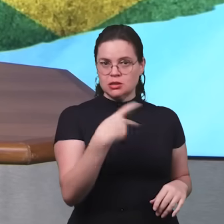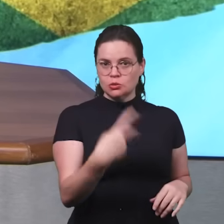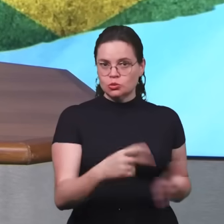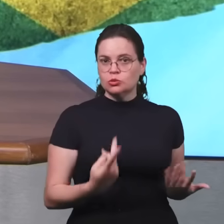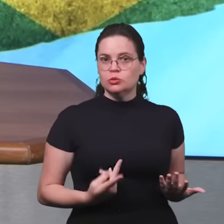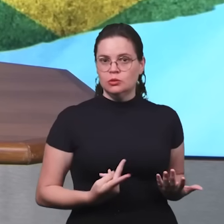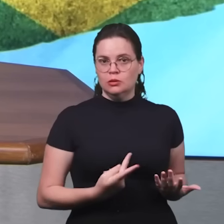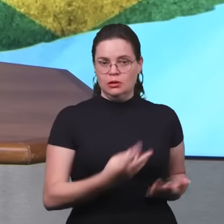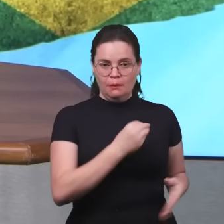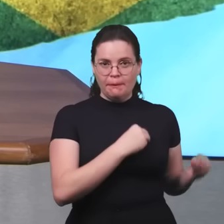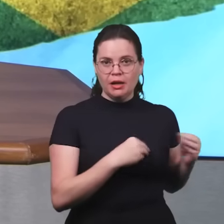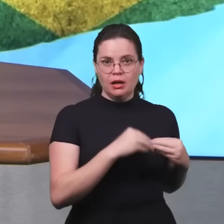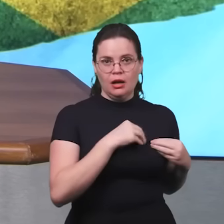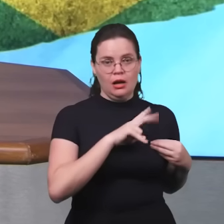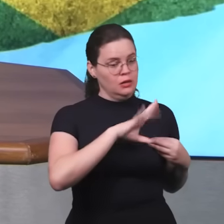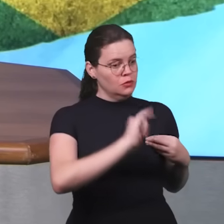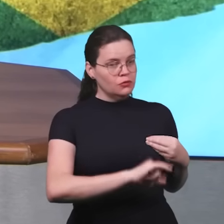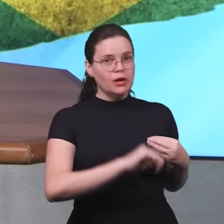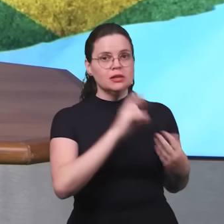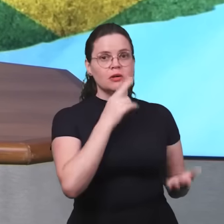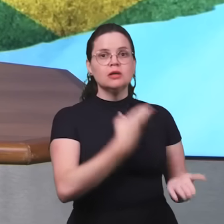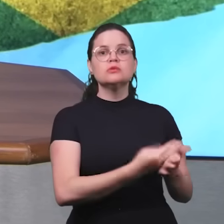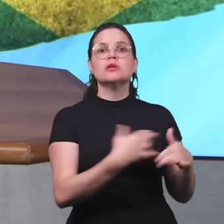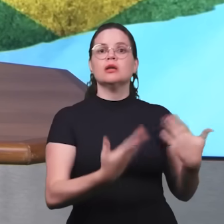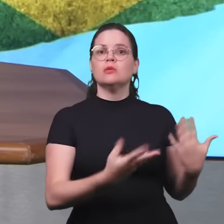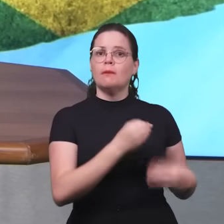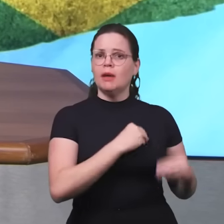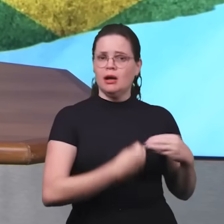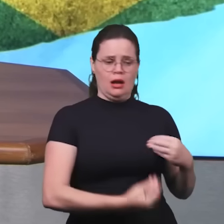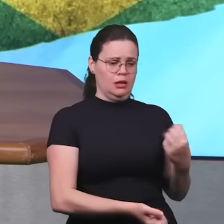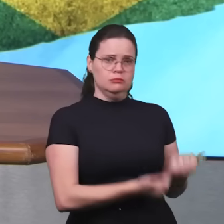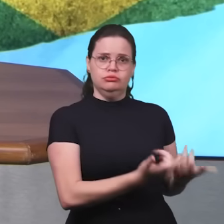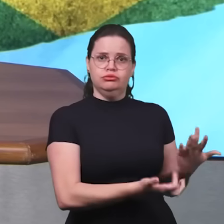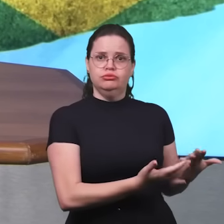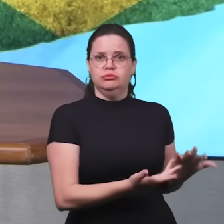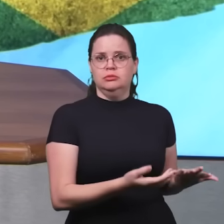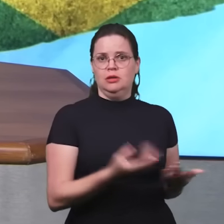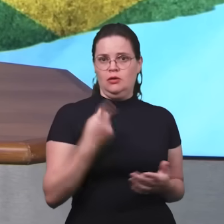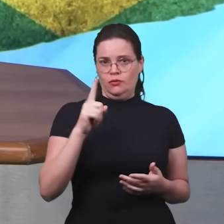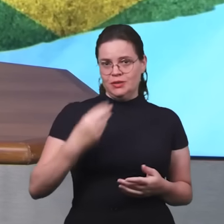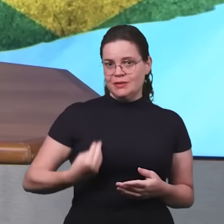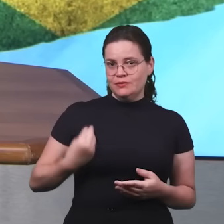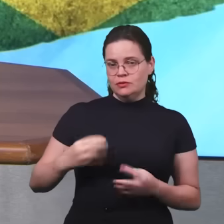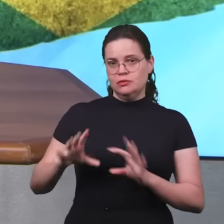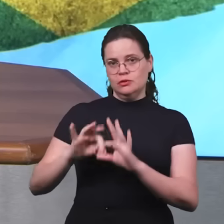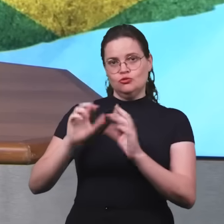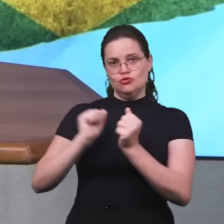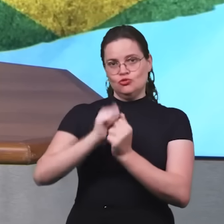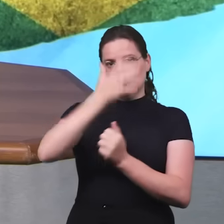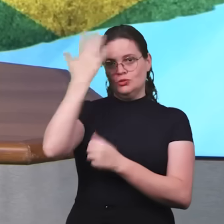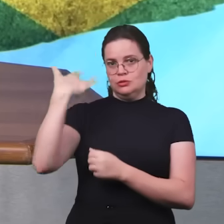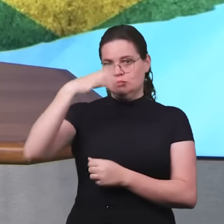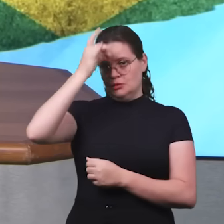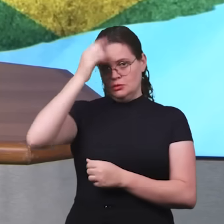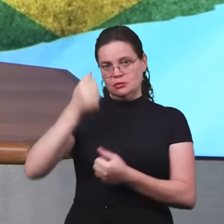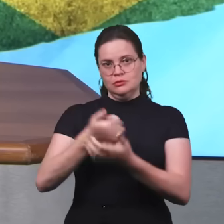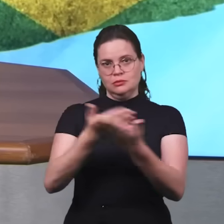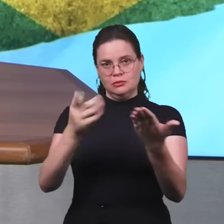semear vai ceifar a corrupção. Você semeou no Espírito, a vida eterna te